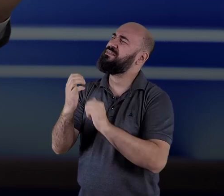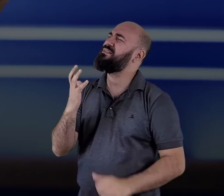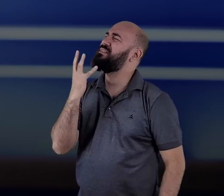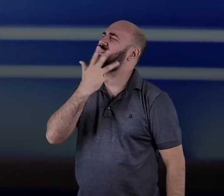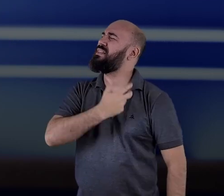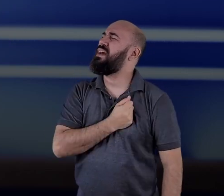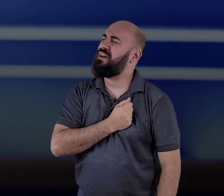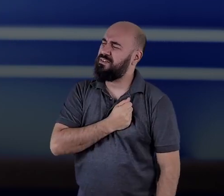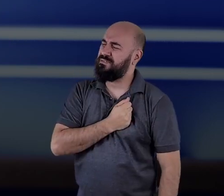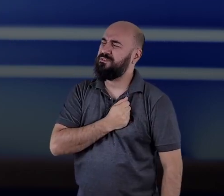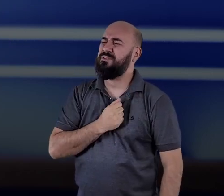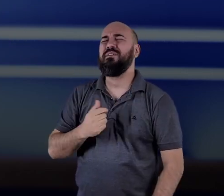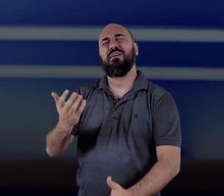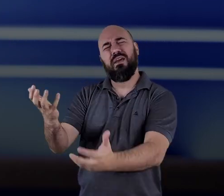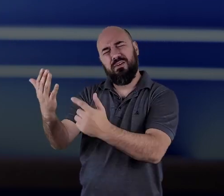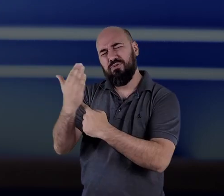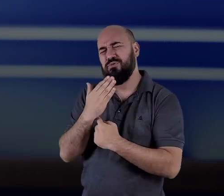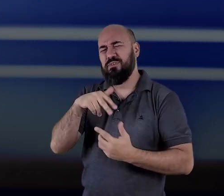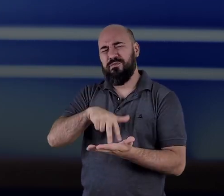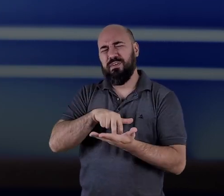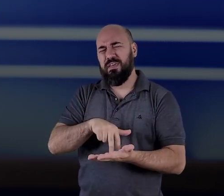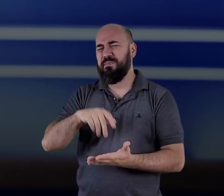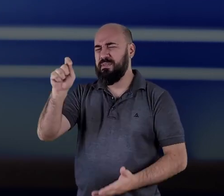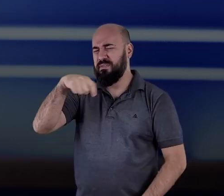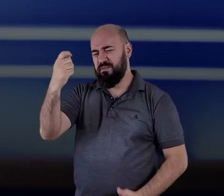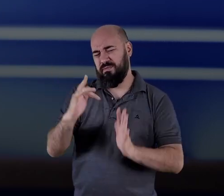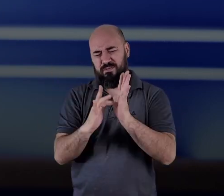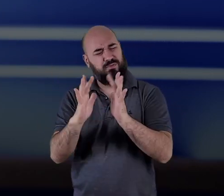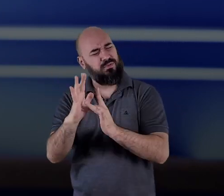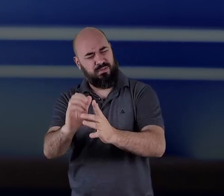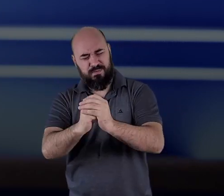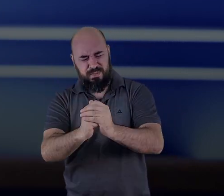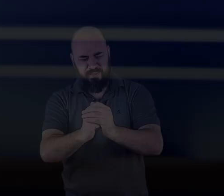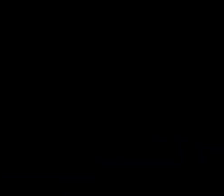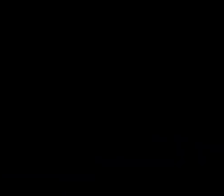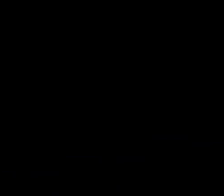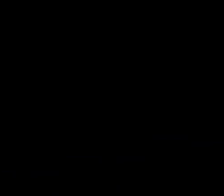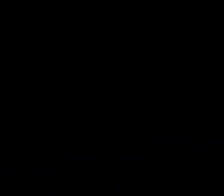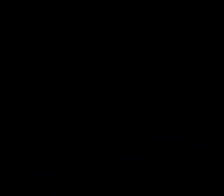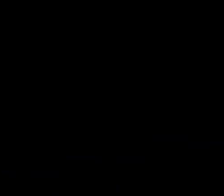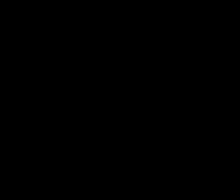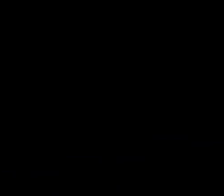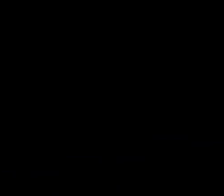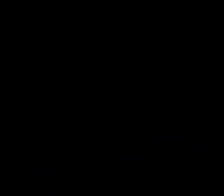Pai, a nos mantermos firmes no Senhor, é o que eu lhe peço em nome dEle. Amém.